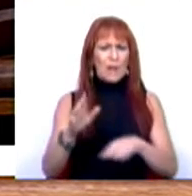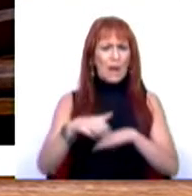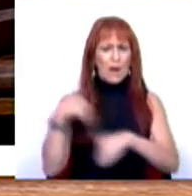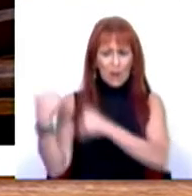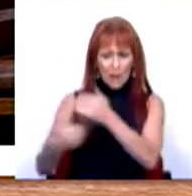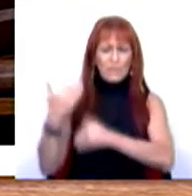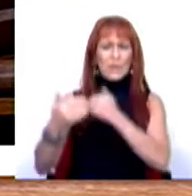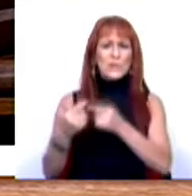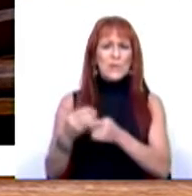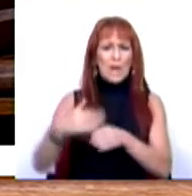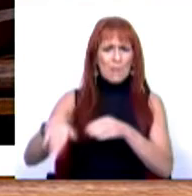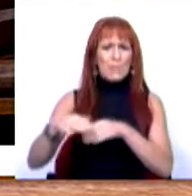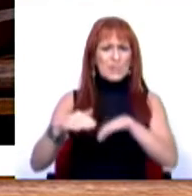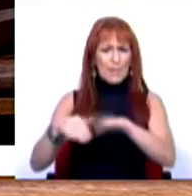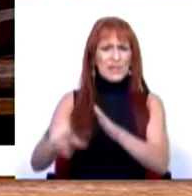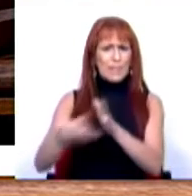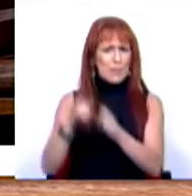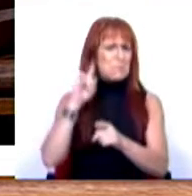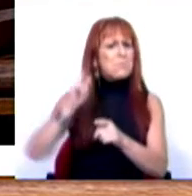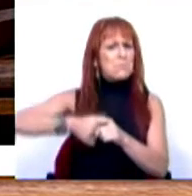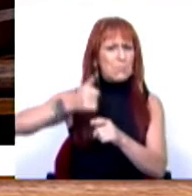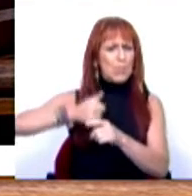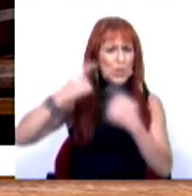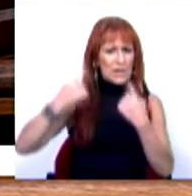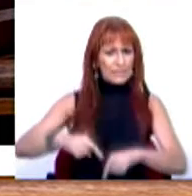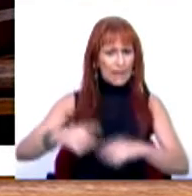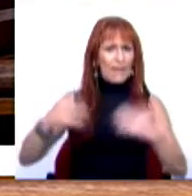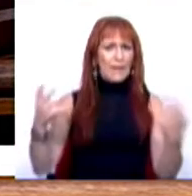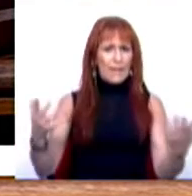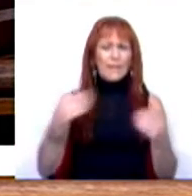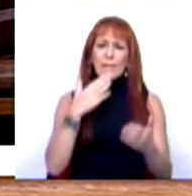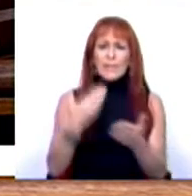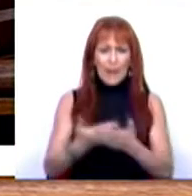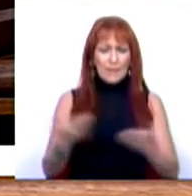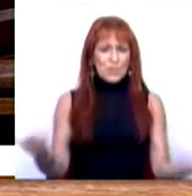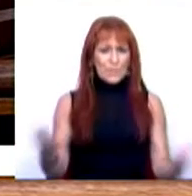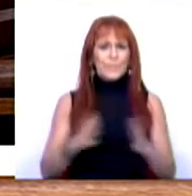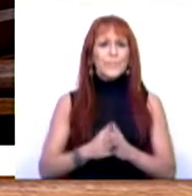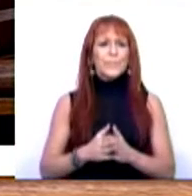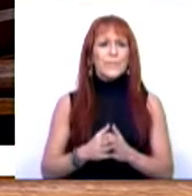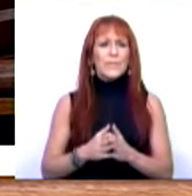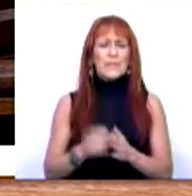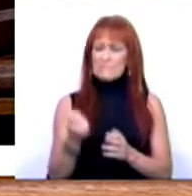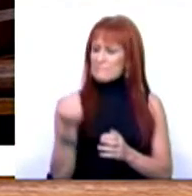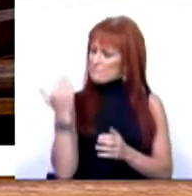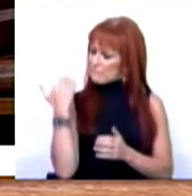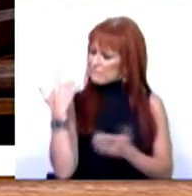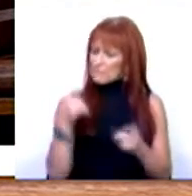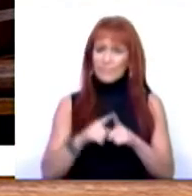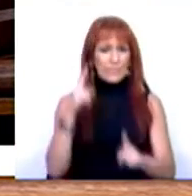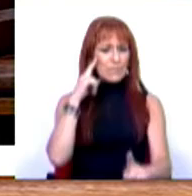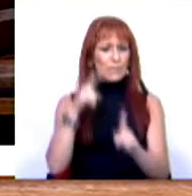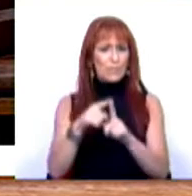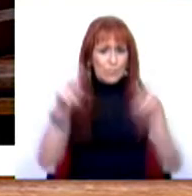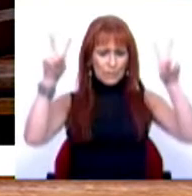feita e passos legislativos significativos têm sido dados. Ainda recentemente, com vista,